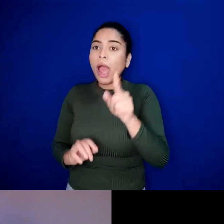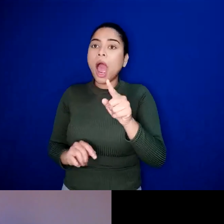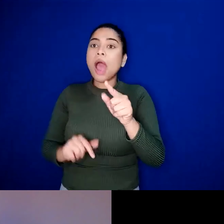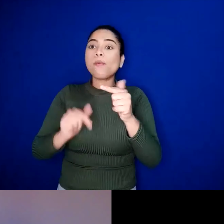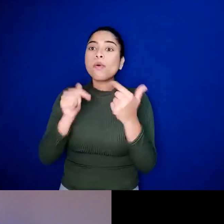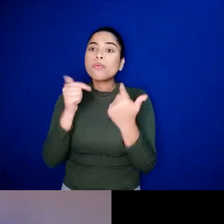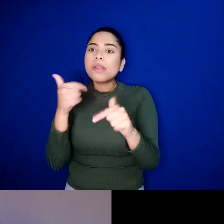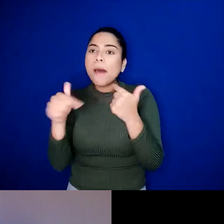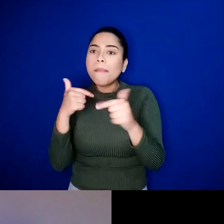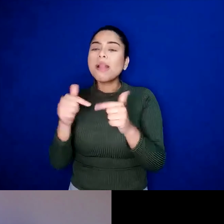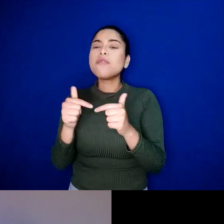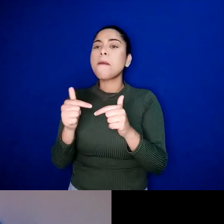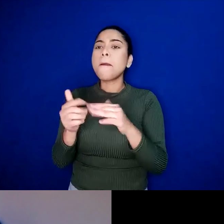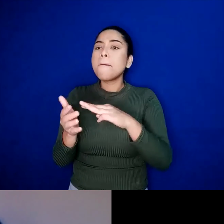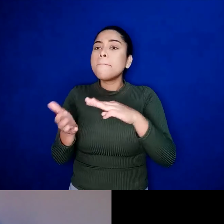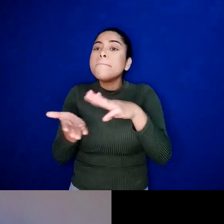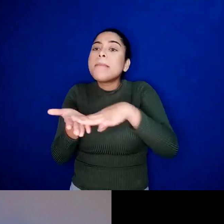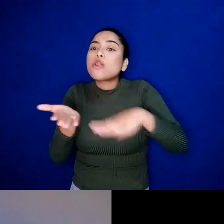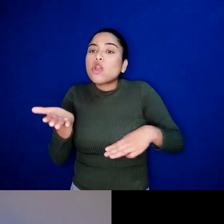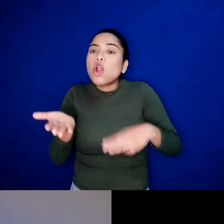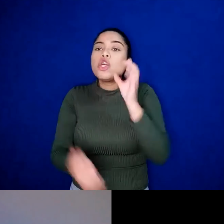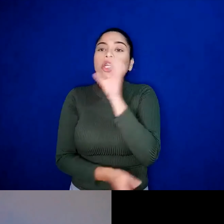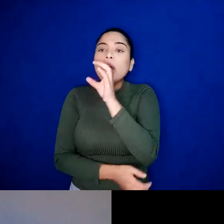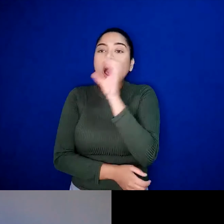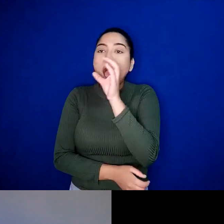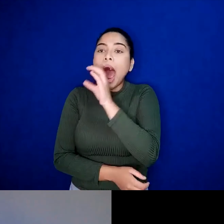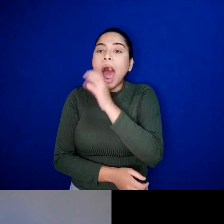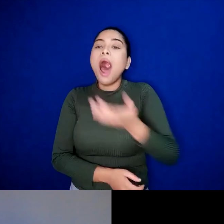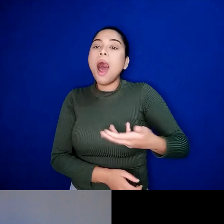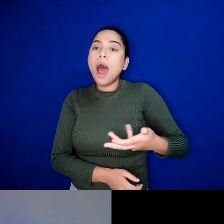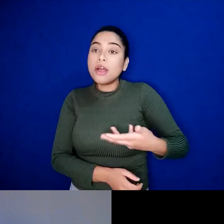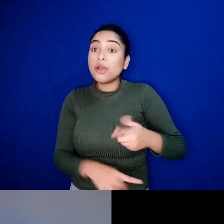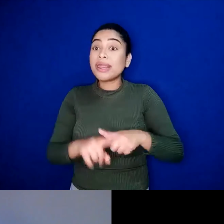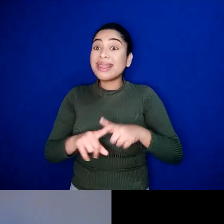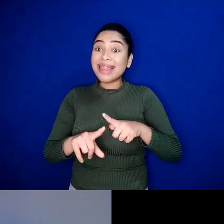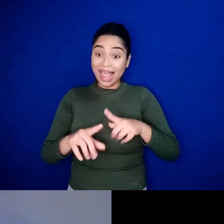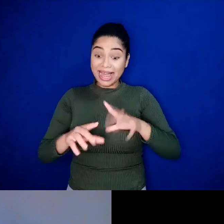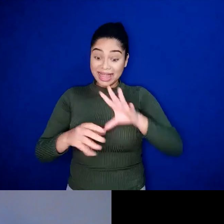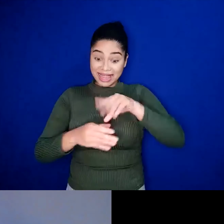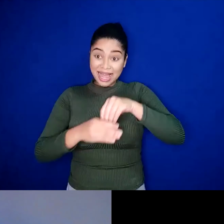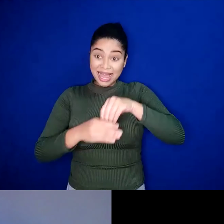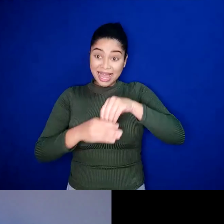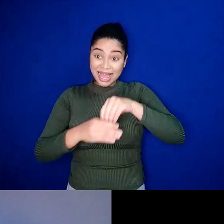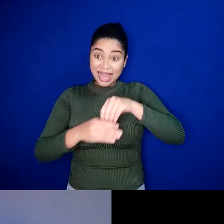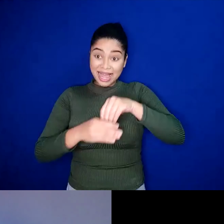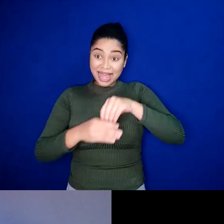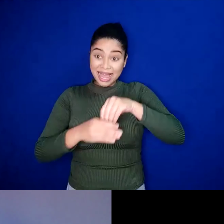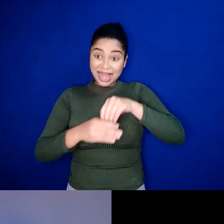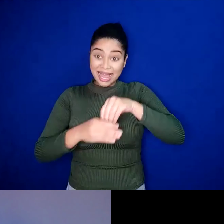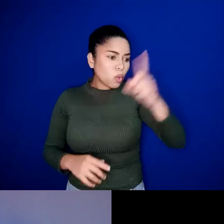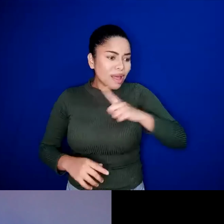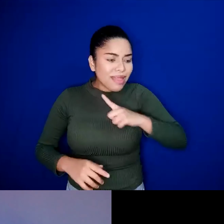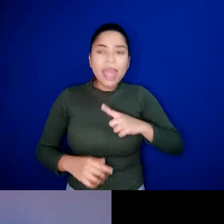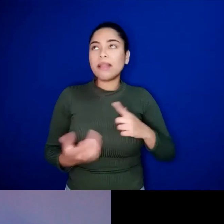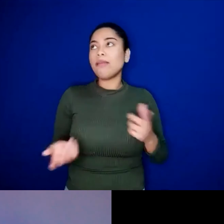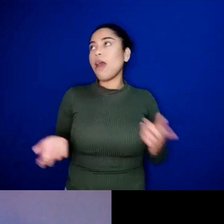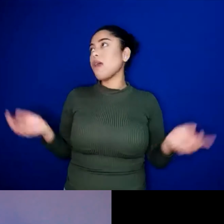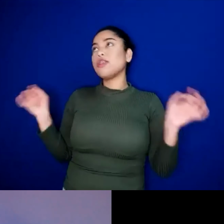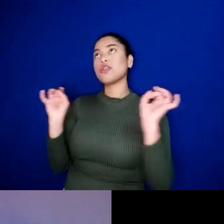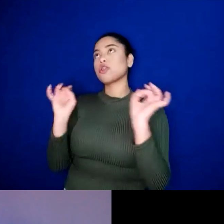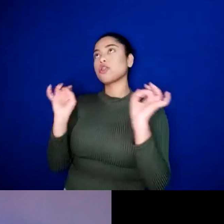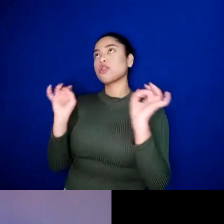a dosagem metodologias Aires você passa por um processo de Cultura dentro das empresas de aplicação do método ágil não é simples assim